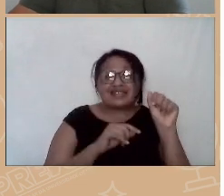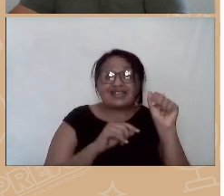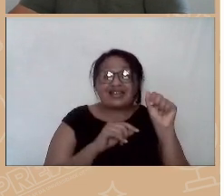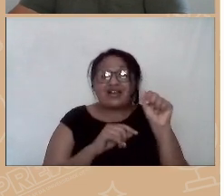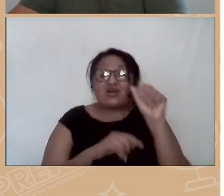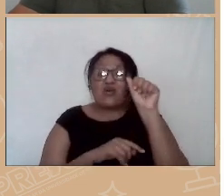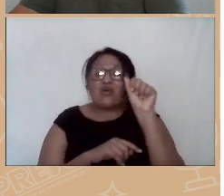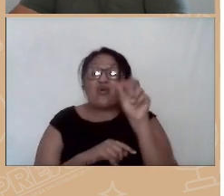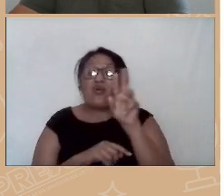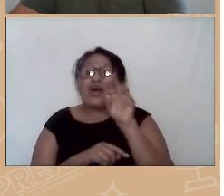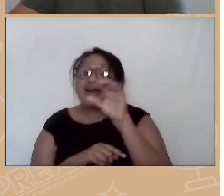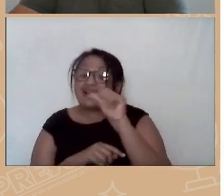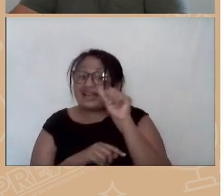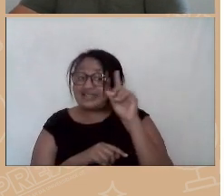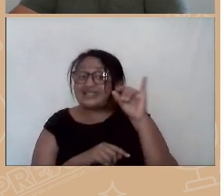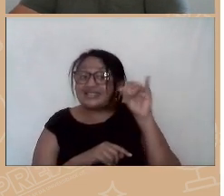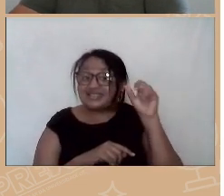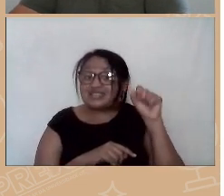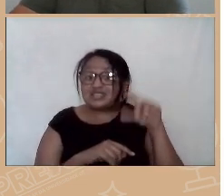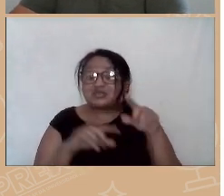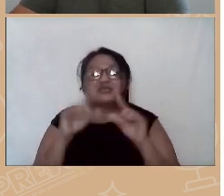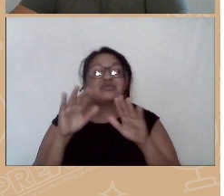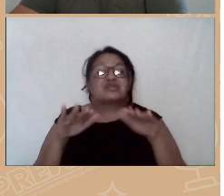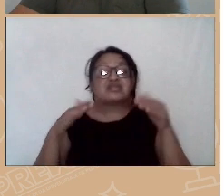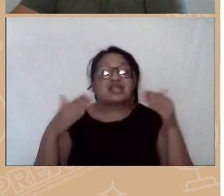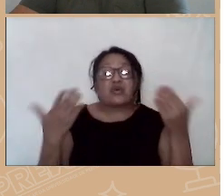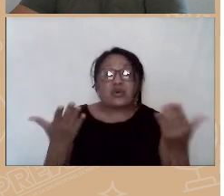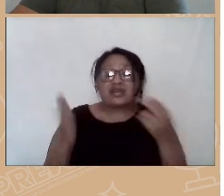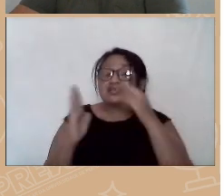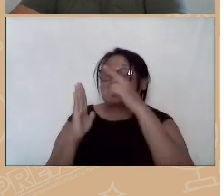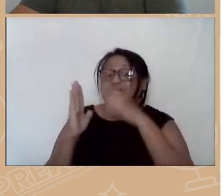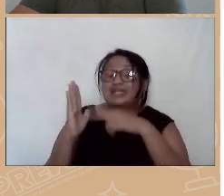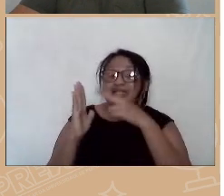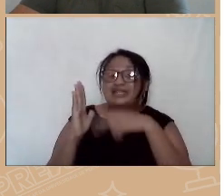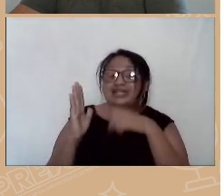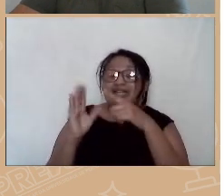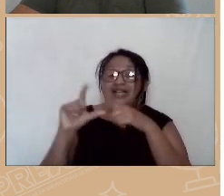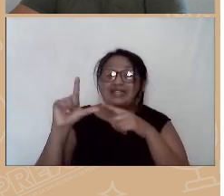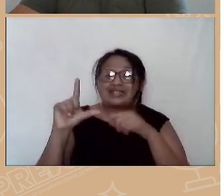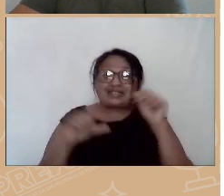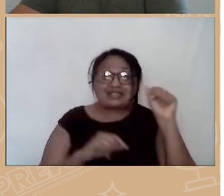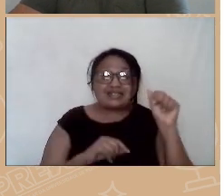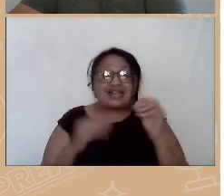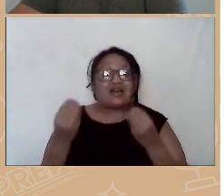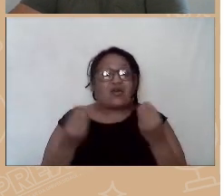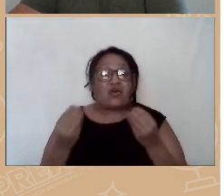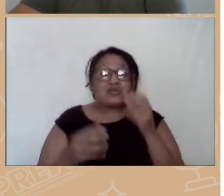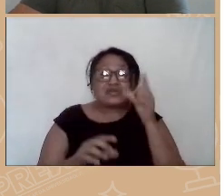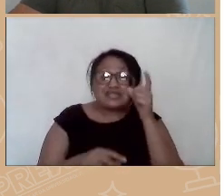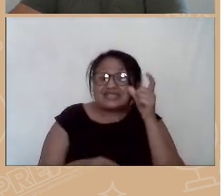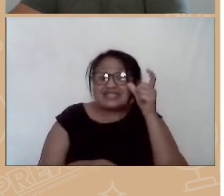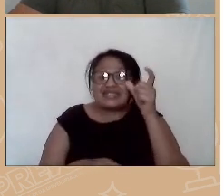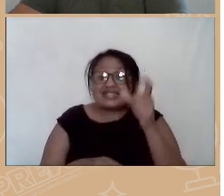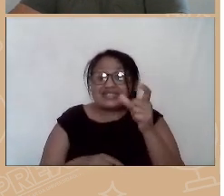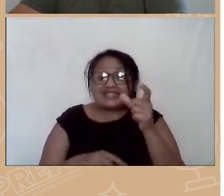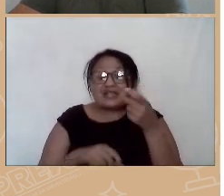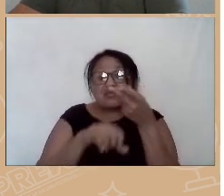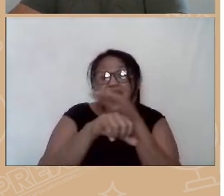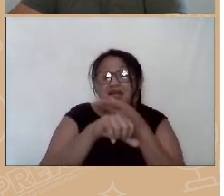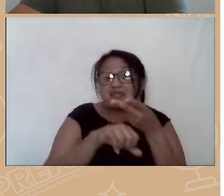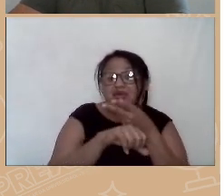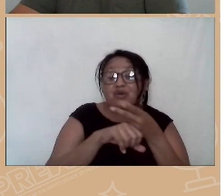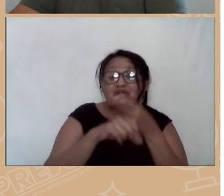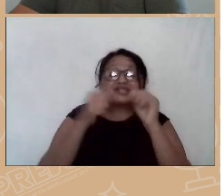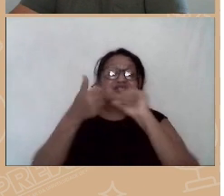ideias barrocas ao gosto do esplênido e grandioso da ostentação e passa a se interessar pelas buscas de qualidades